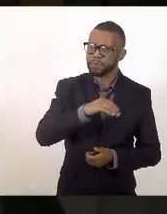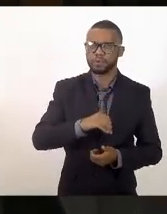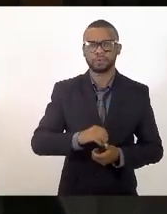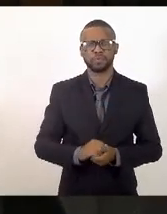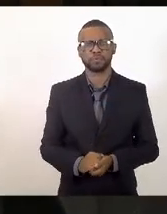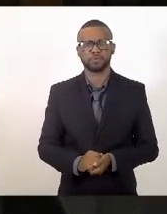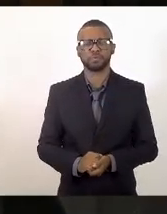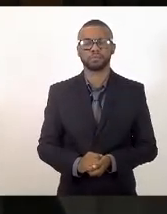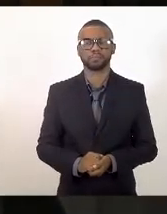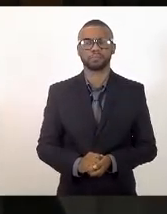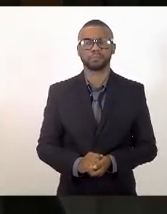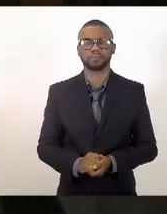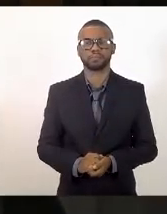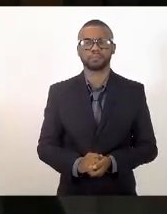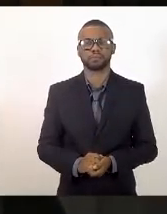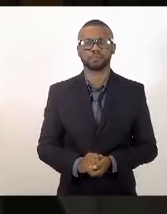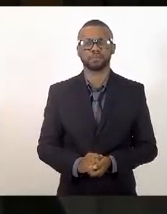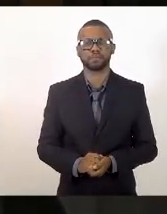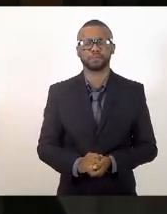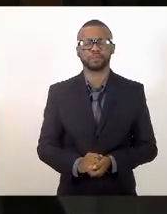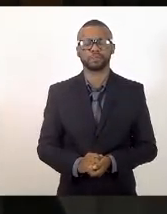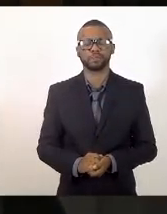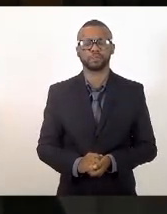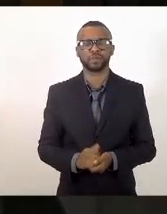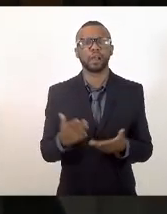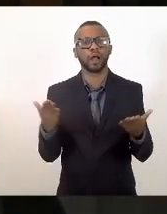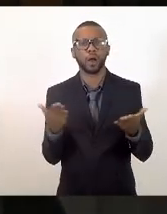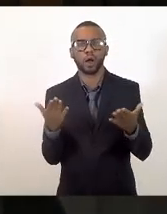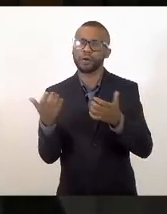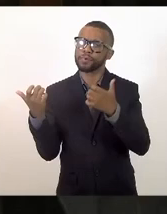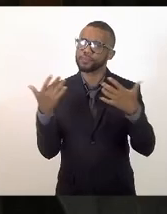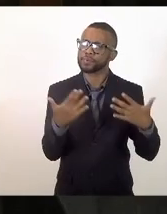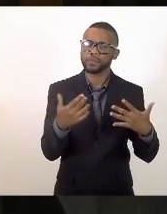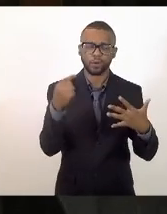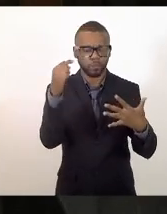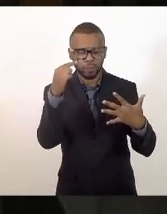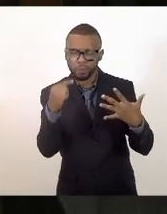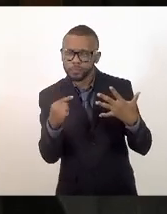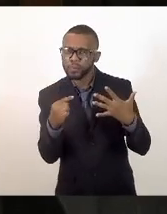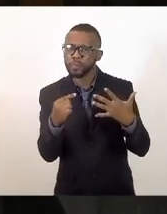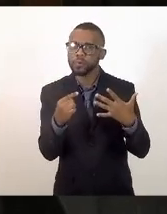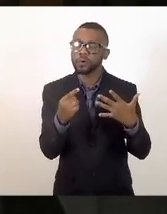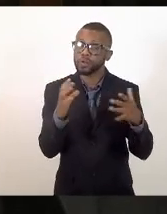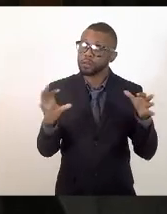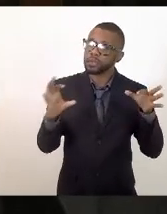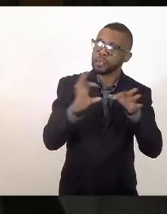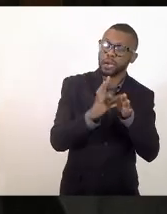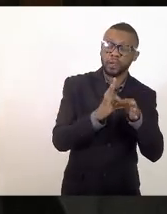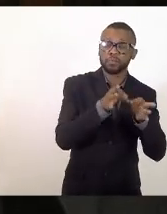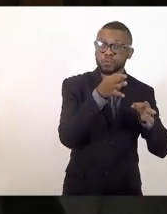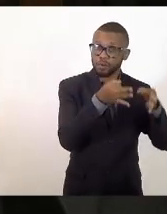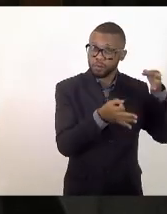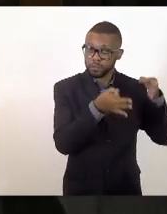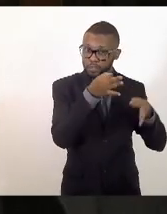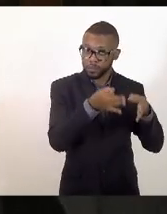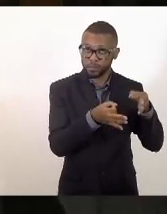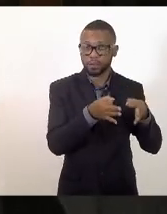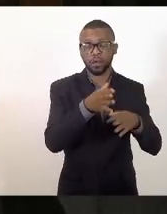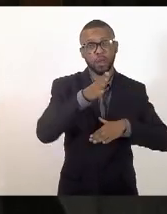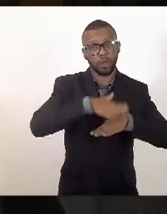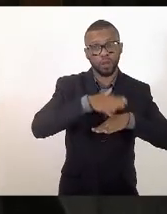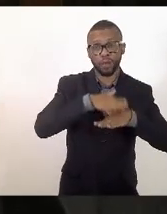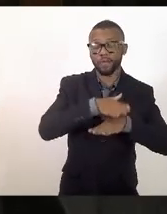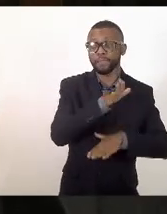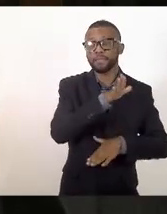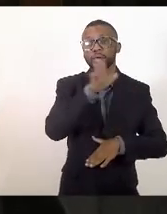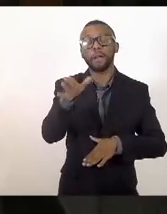esse moleque. Então, quero dizer que agora, além dos questionamentos ao TCE, vou fiscalizar pessoalmente